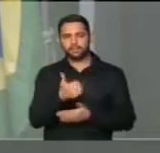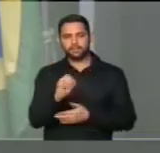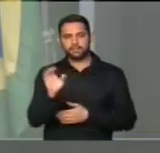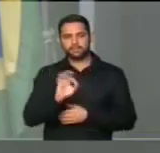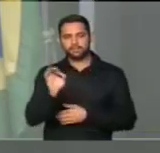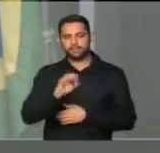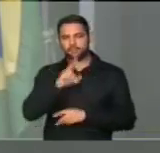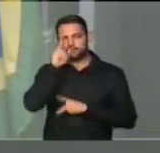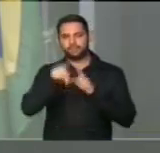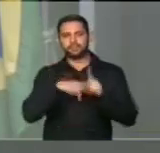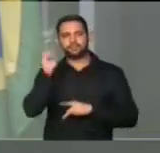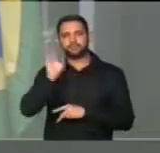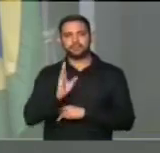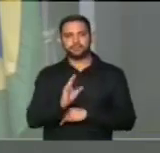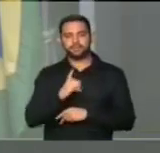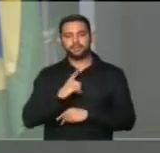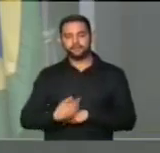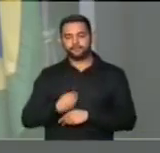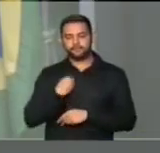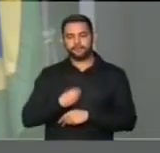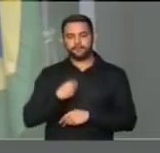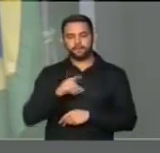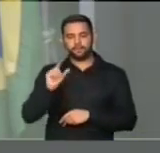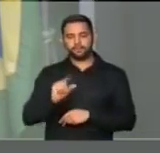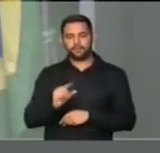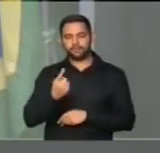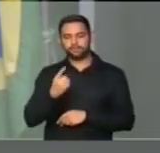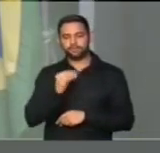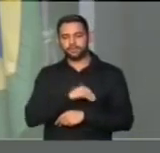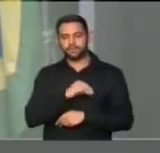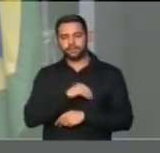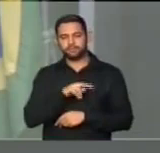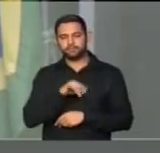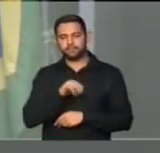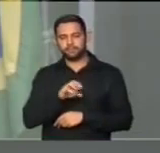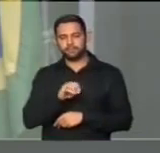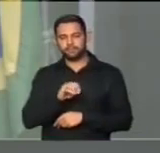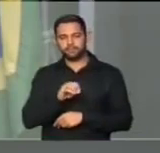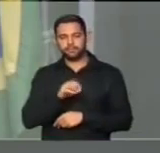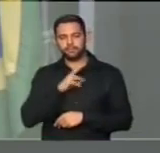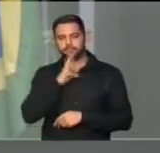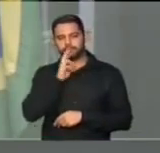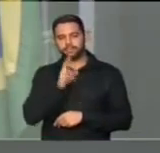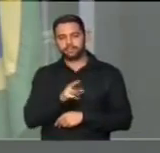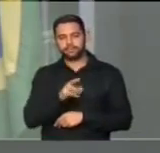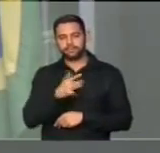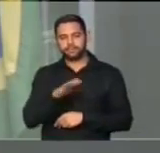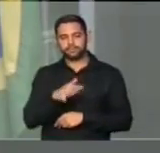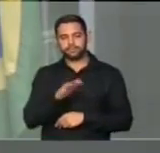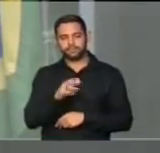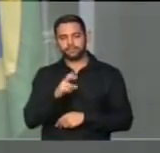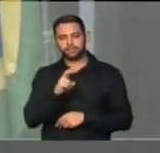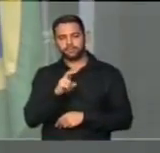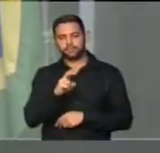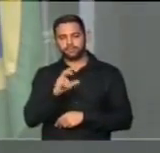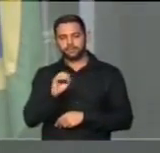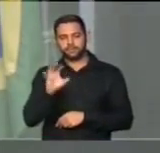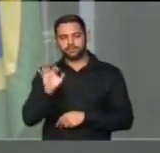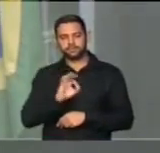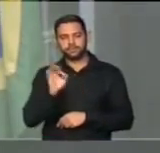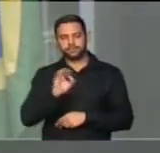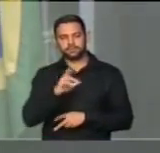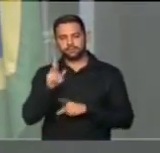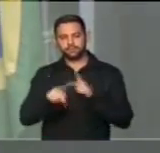60% da população brasileira vive com menos de um salário mínimo. correspondendo a quase 50%